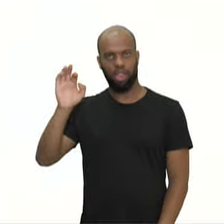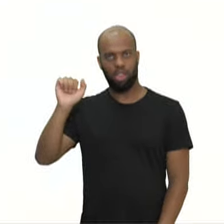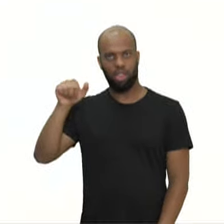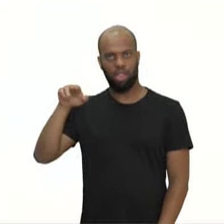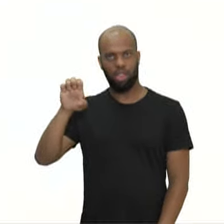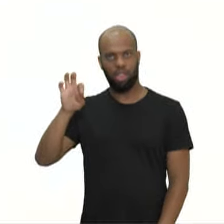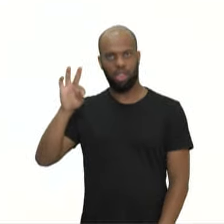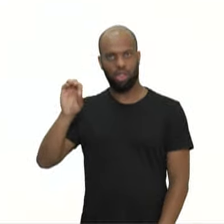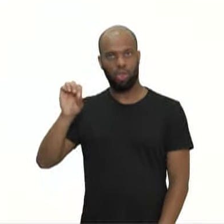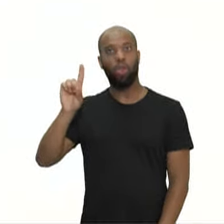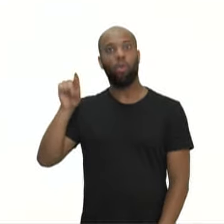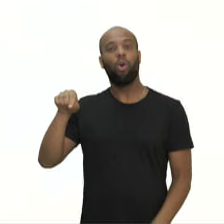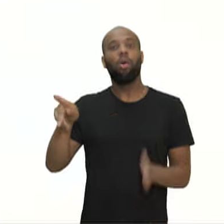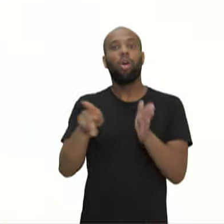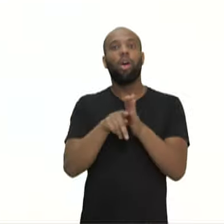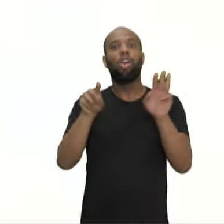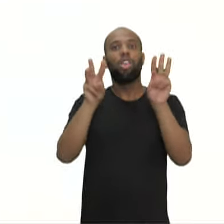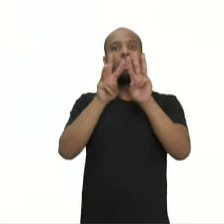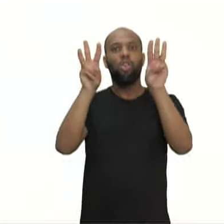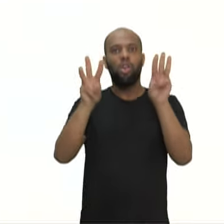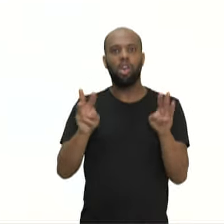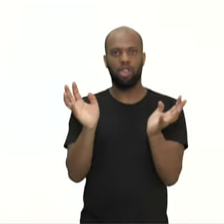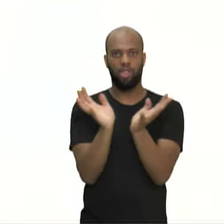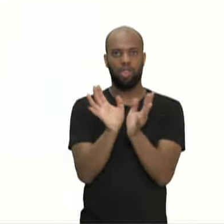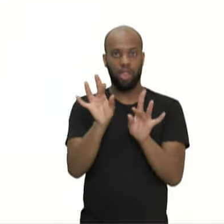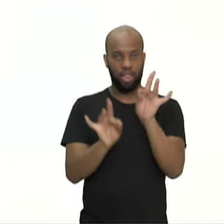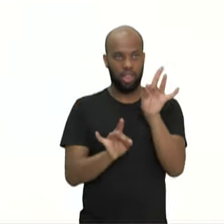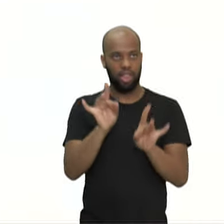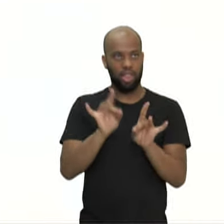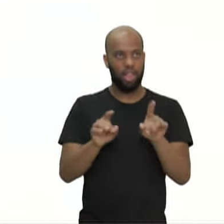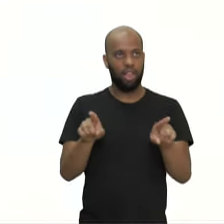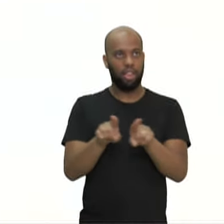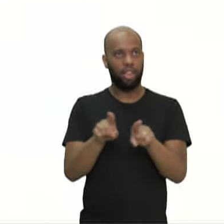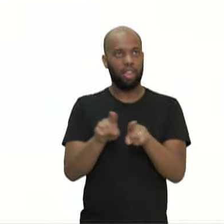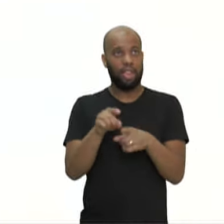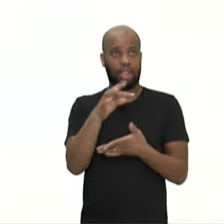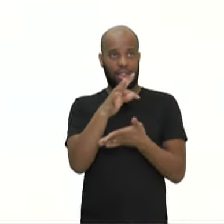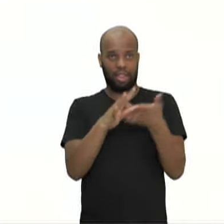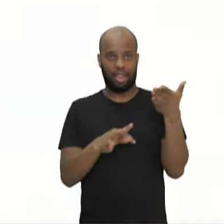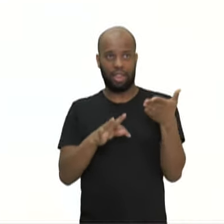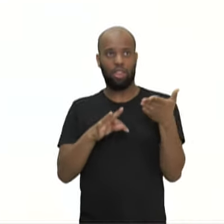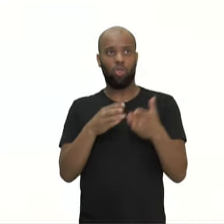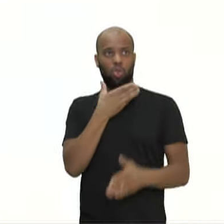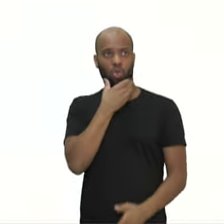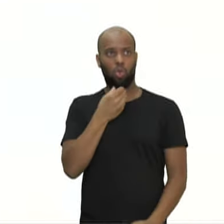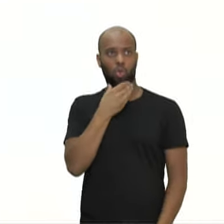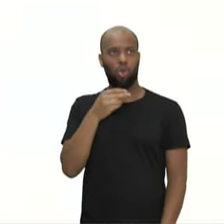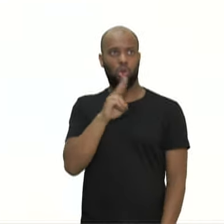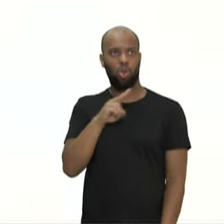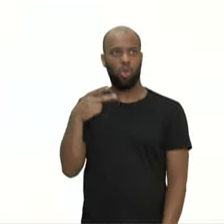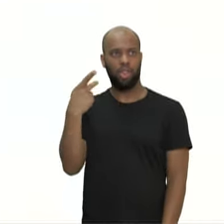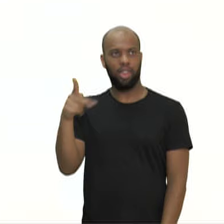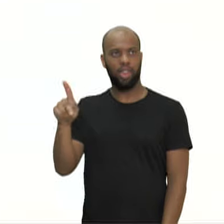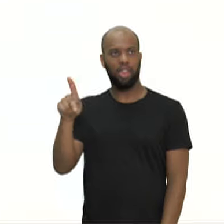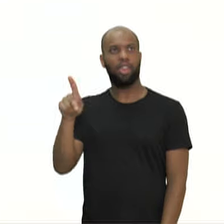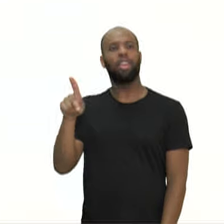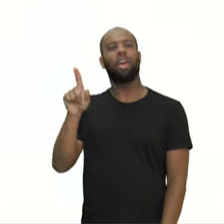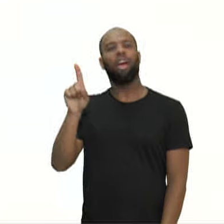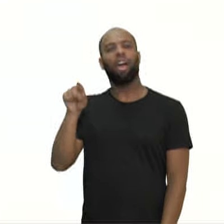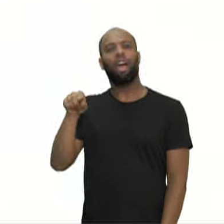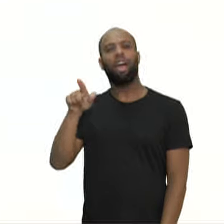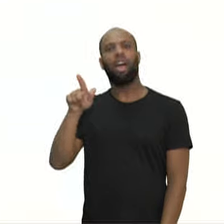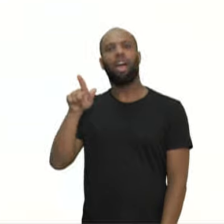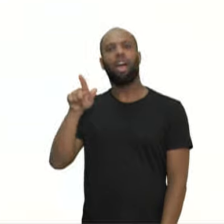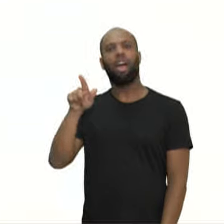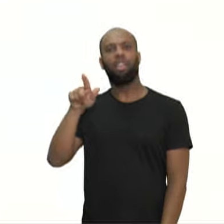Gessé Malman, né? Texto e direção foi do Gessé Malman, tá? Nessa cena, a cena estrela, né, representada